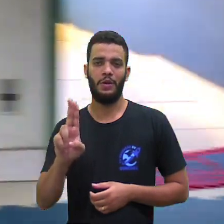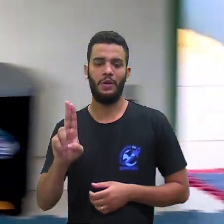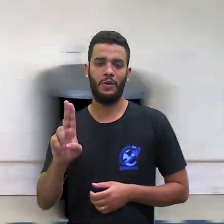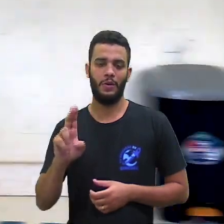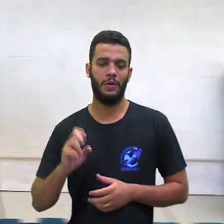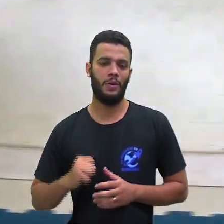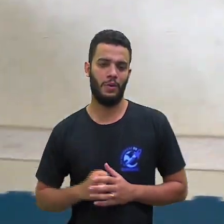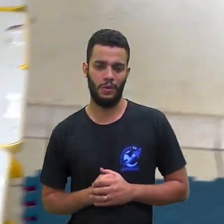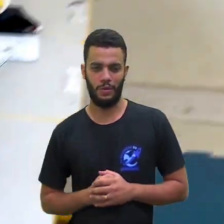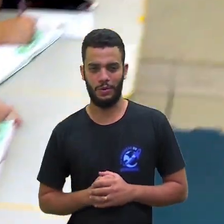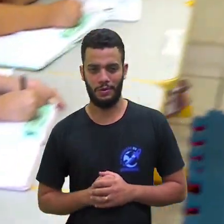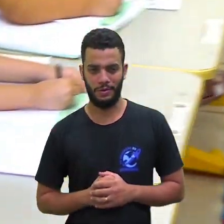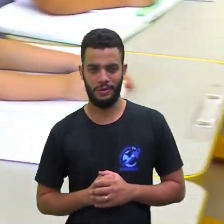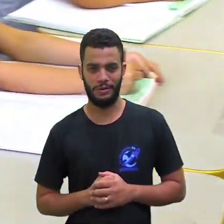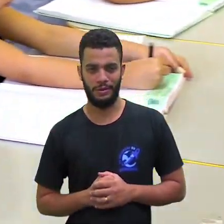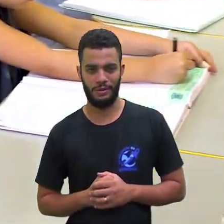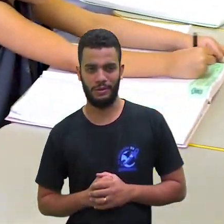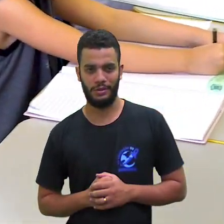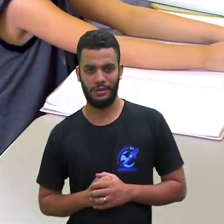Pi. Como escreve? Pi.